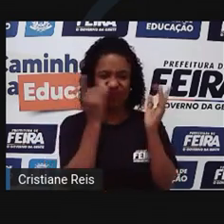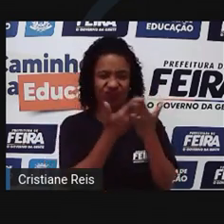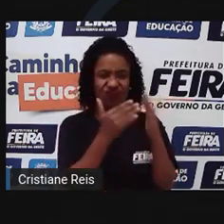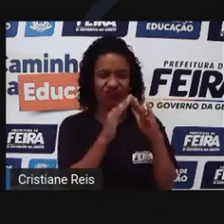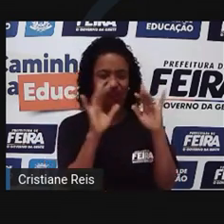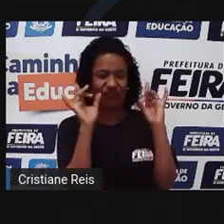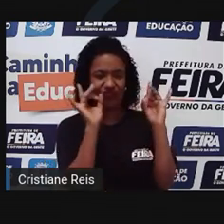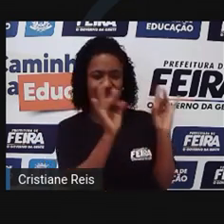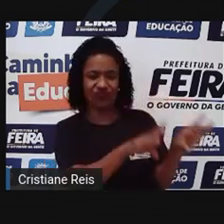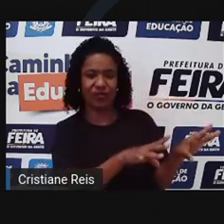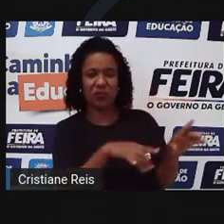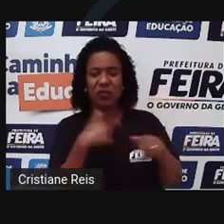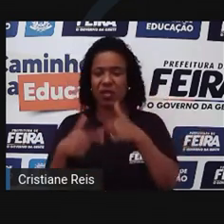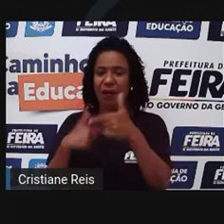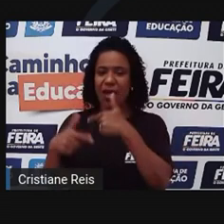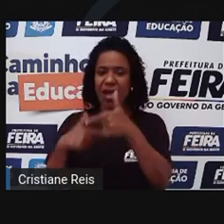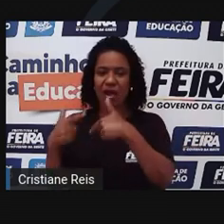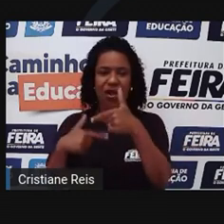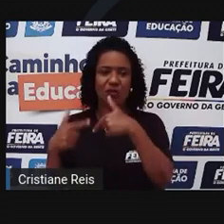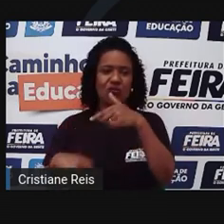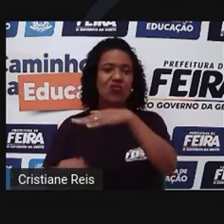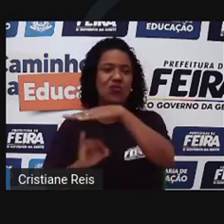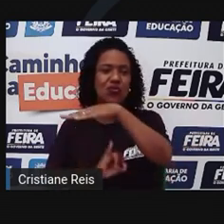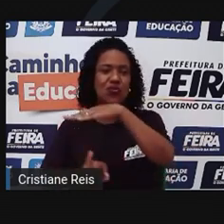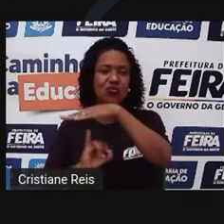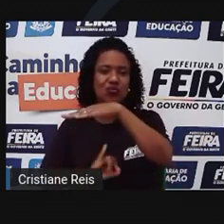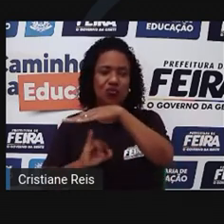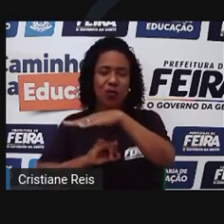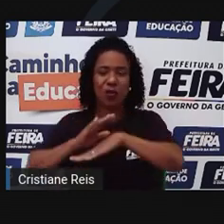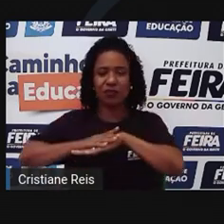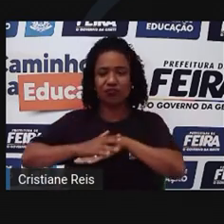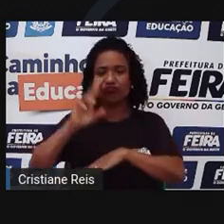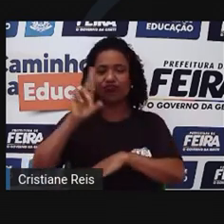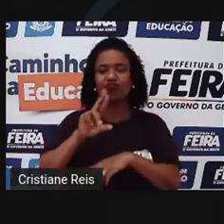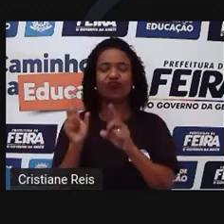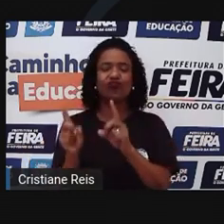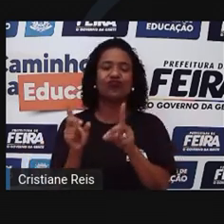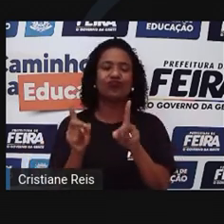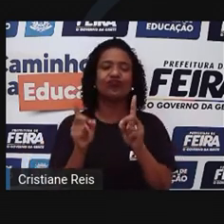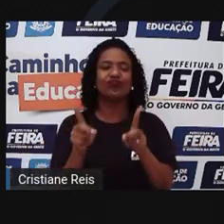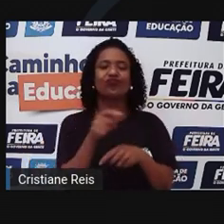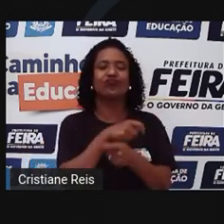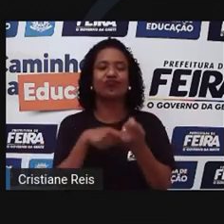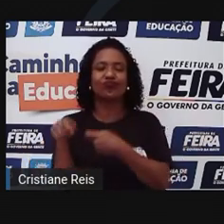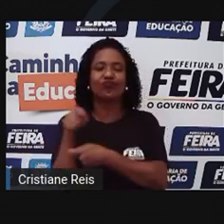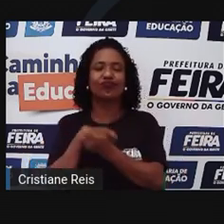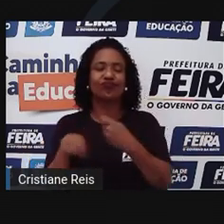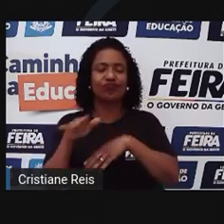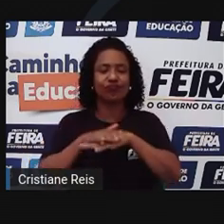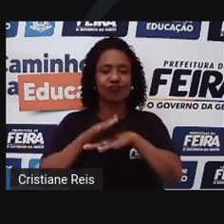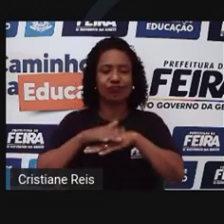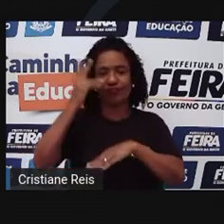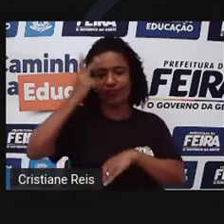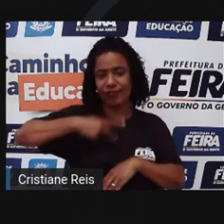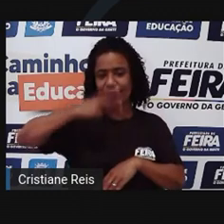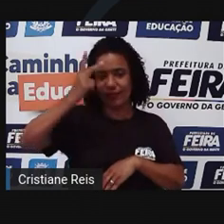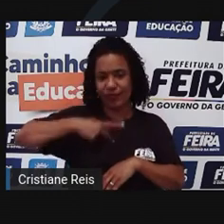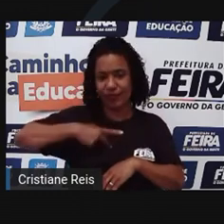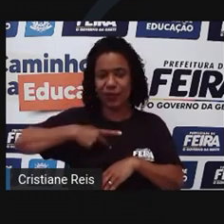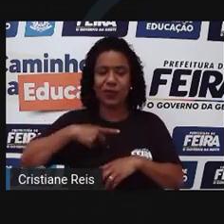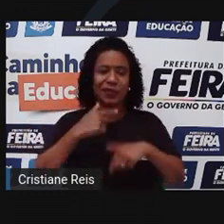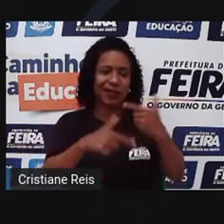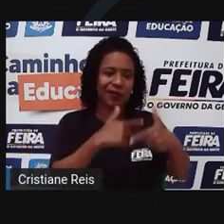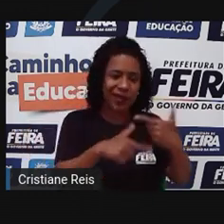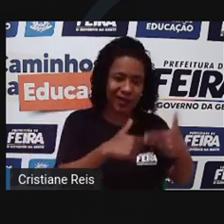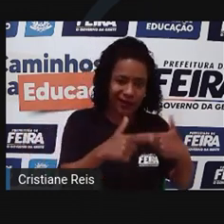aí esses jovens vão continuar a vida inteira dependendo do Estado. Eles trabalham um pouco, aí saem do emprego,